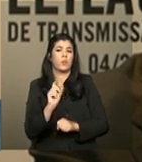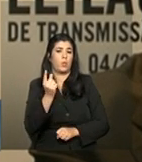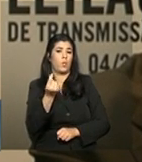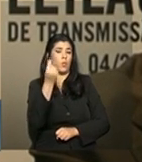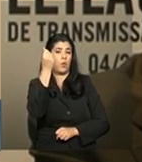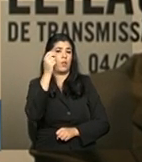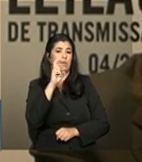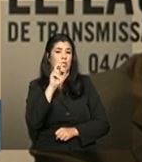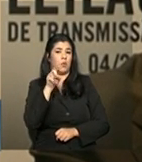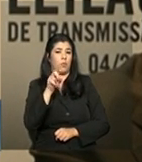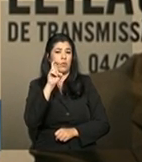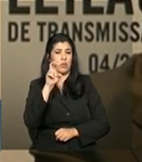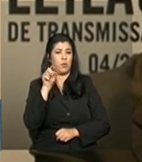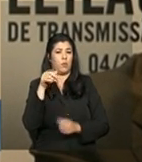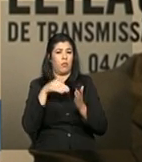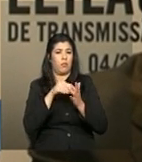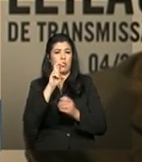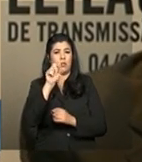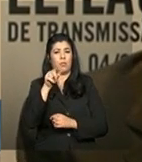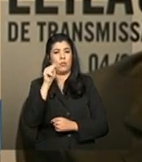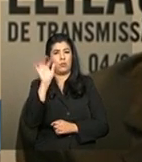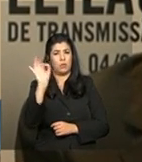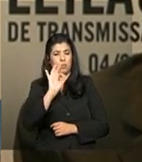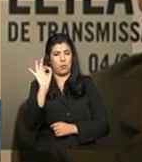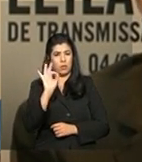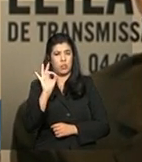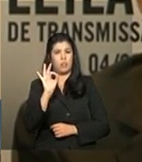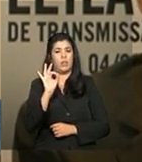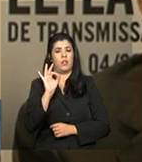esse 5,5, 5,7 tem se mostrado